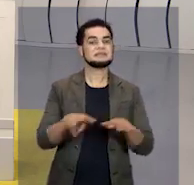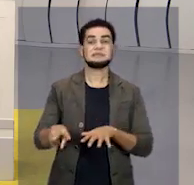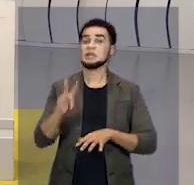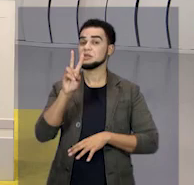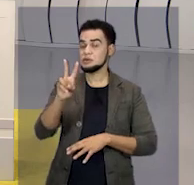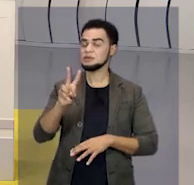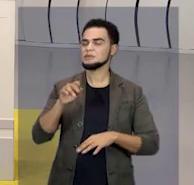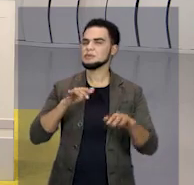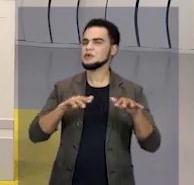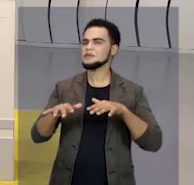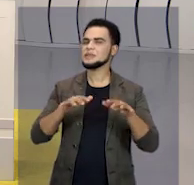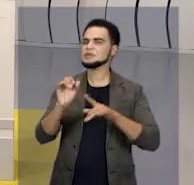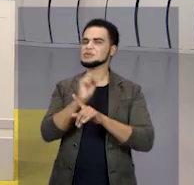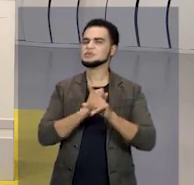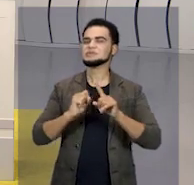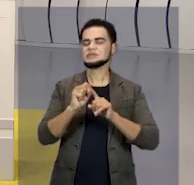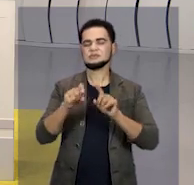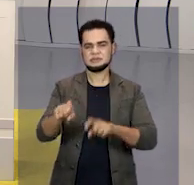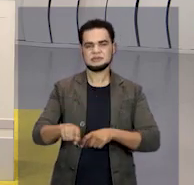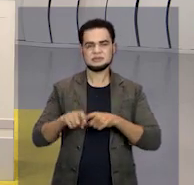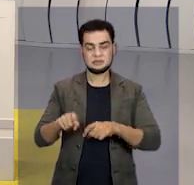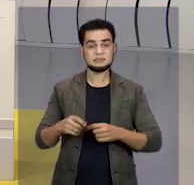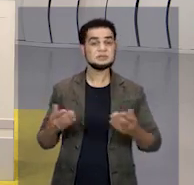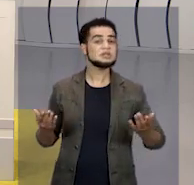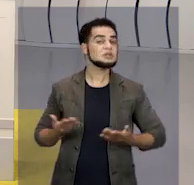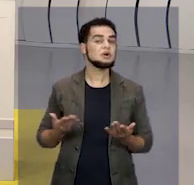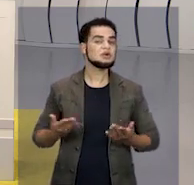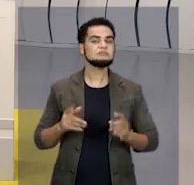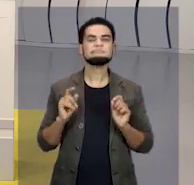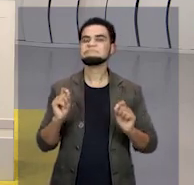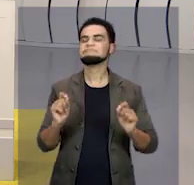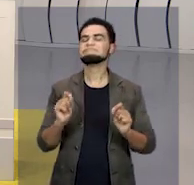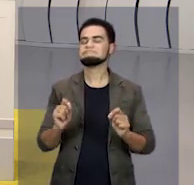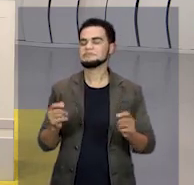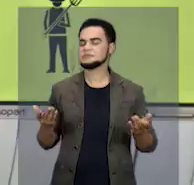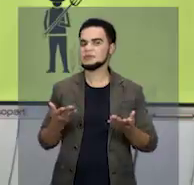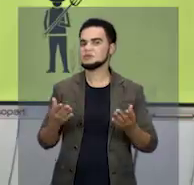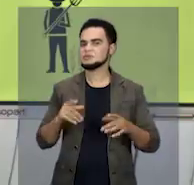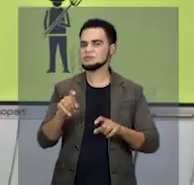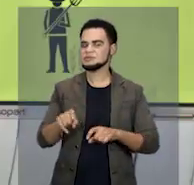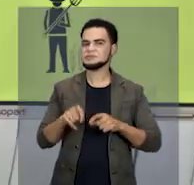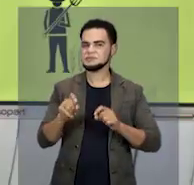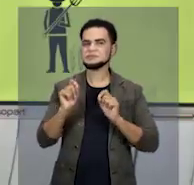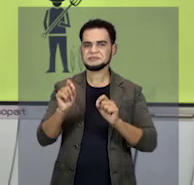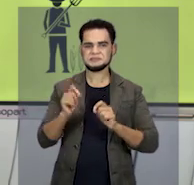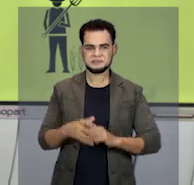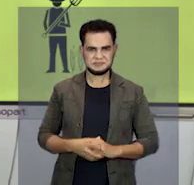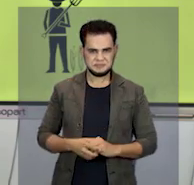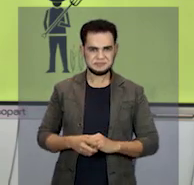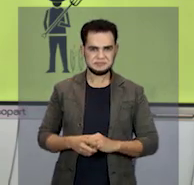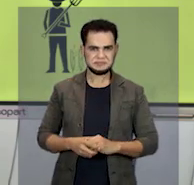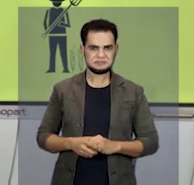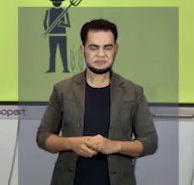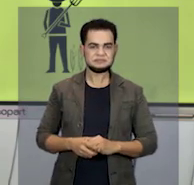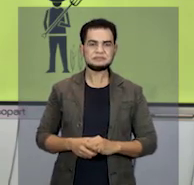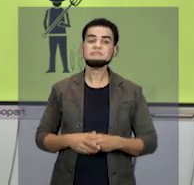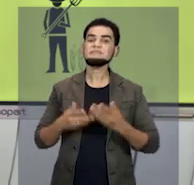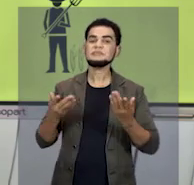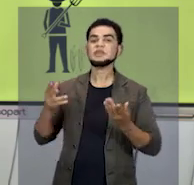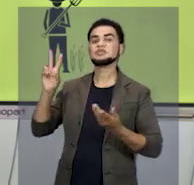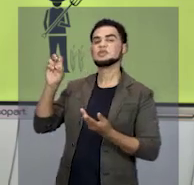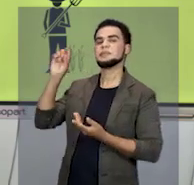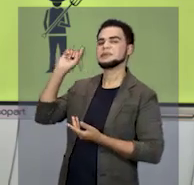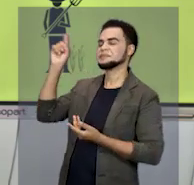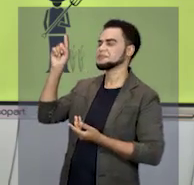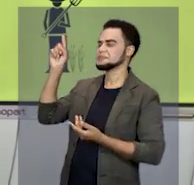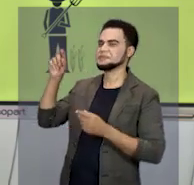campo, E para hoje, o que nós vamos trazer hoje, O que nós vamos trabalhar um pouco hoje em relação a essa parte do rural brasileiro?